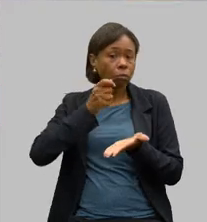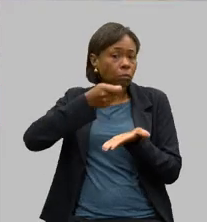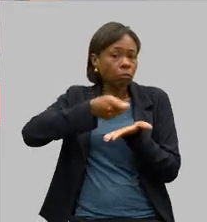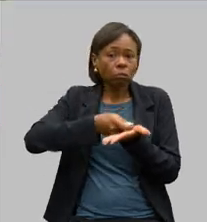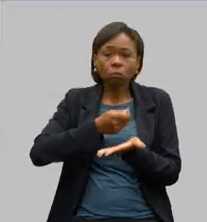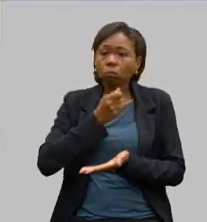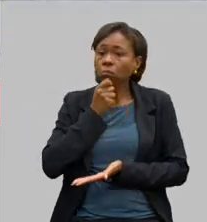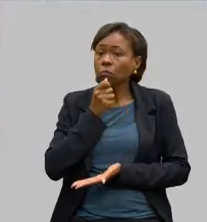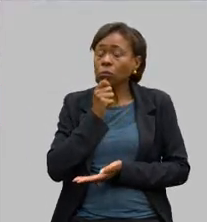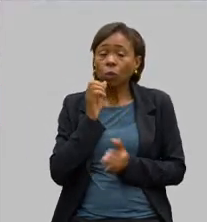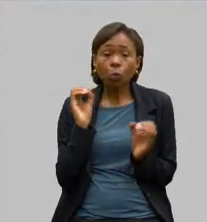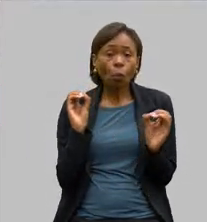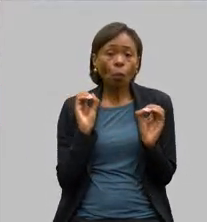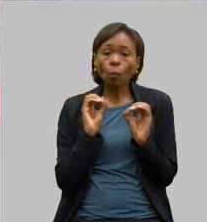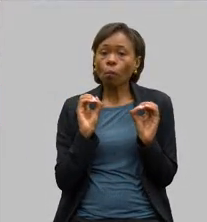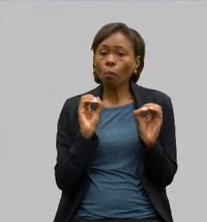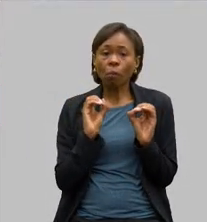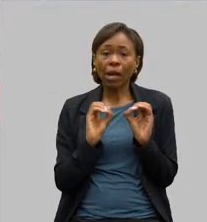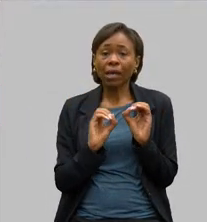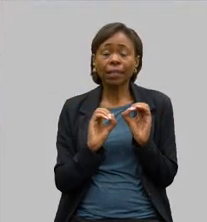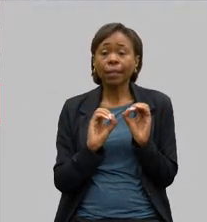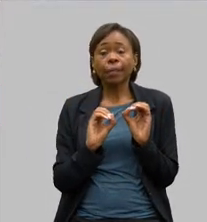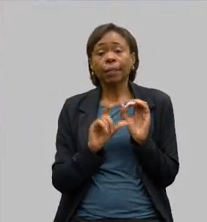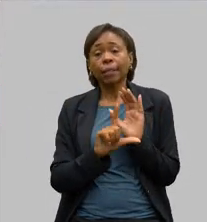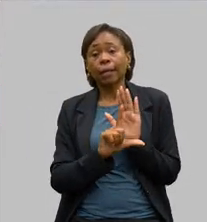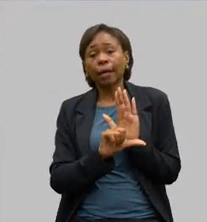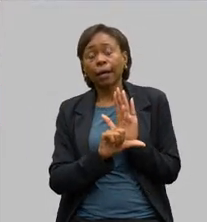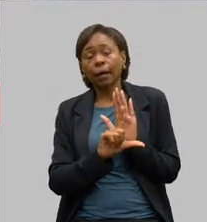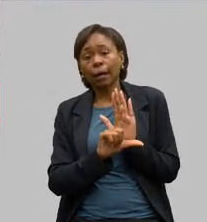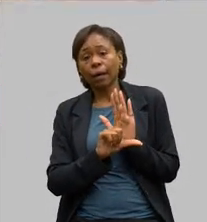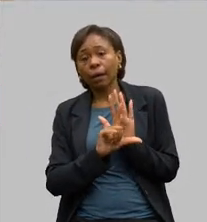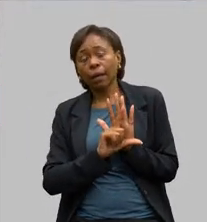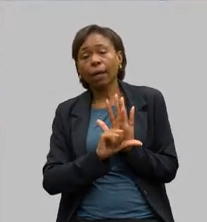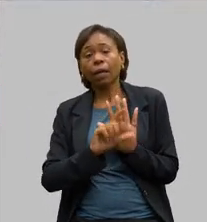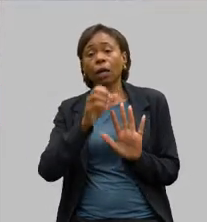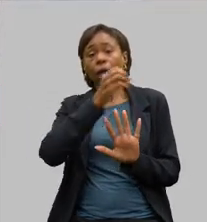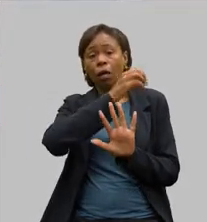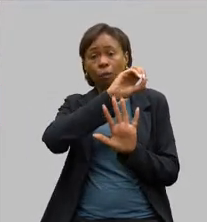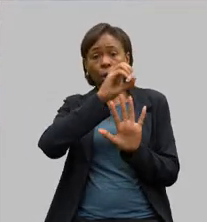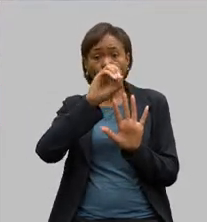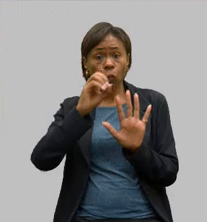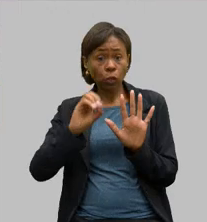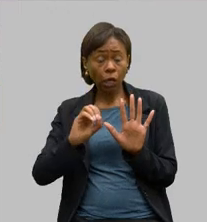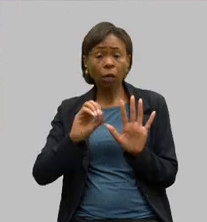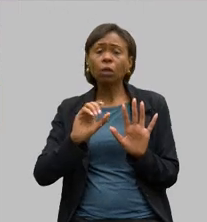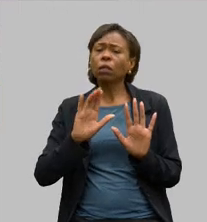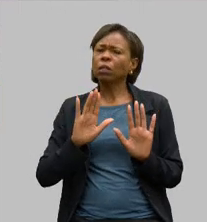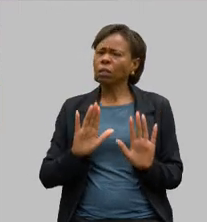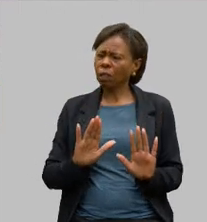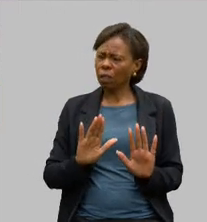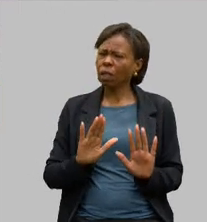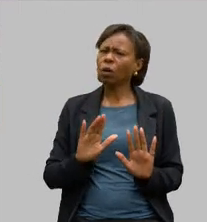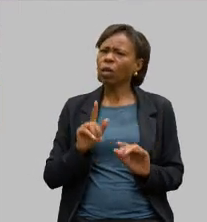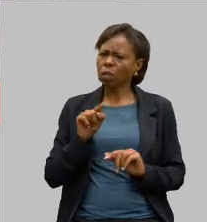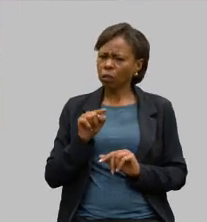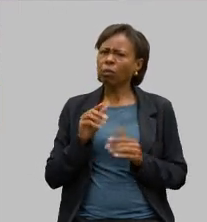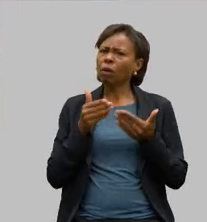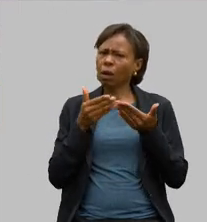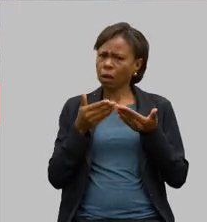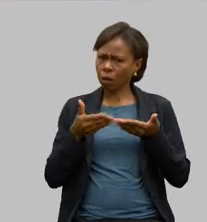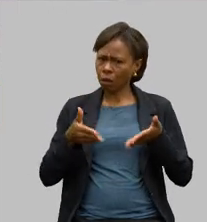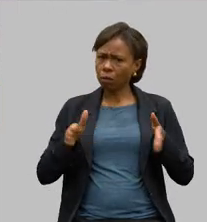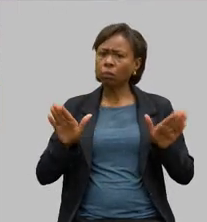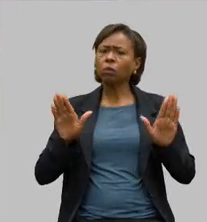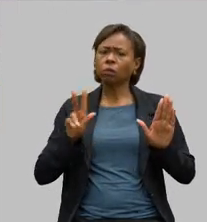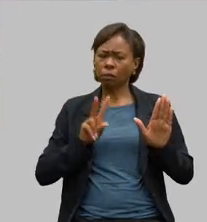Nenhum Nada da Lei Paulo Gustavo assim então os deficiências Eu acho que isso vai abrir eh uma também uma